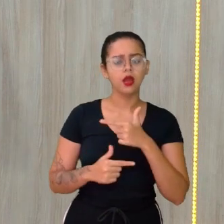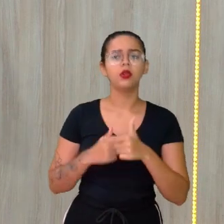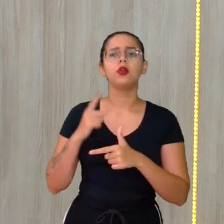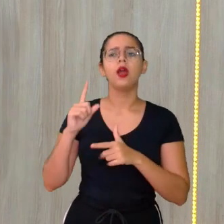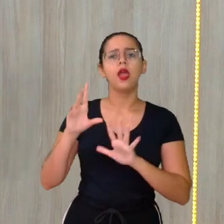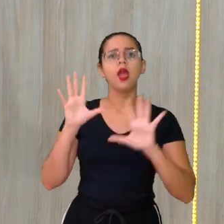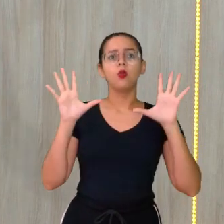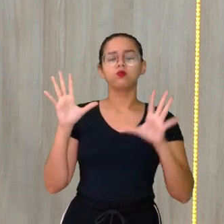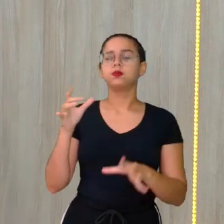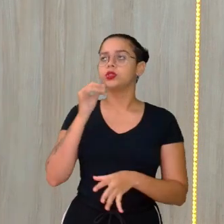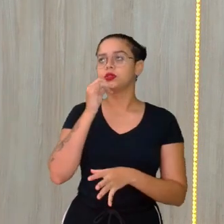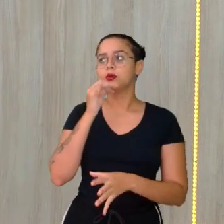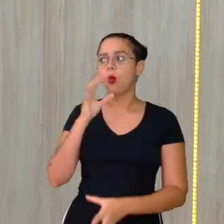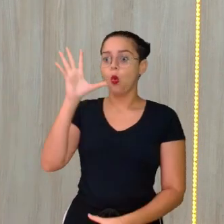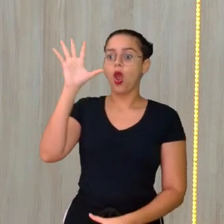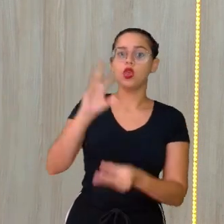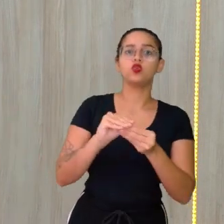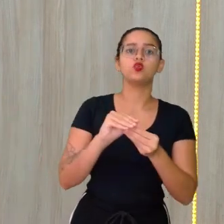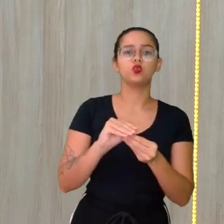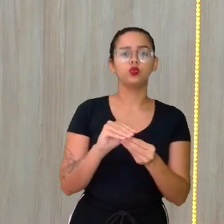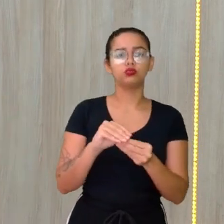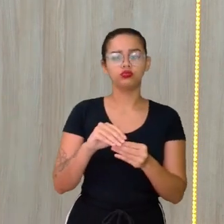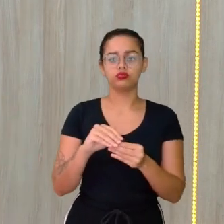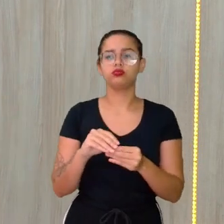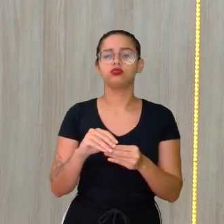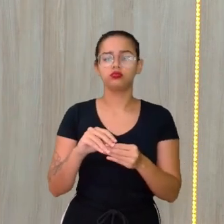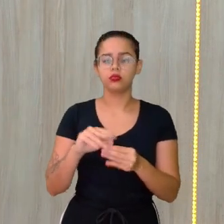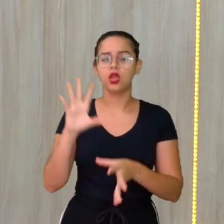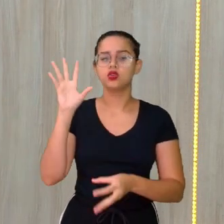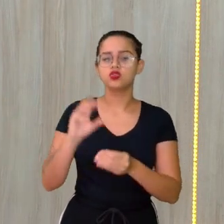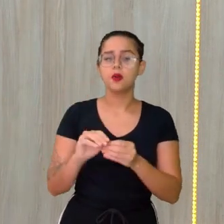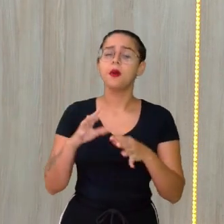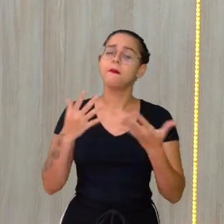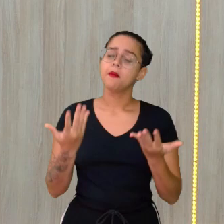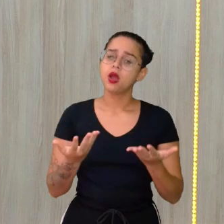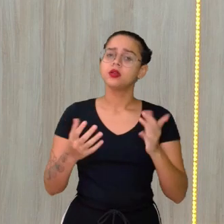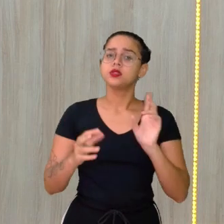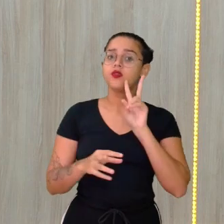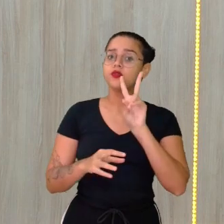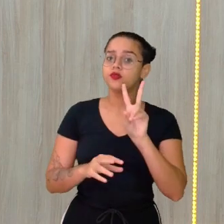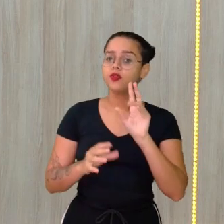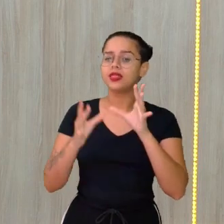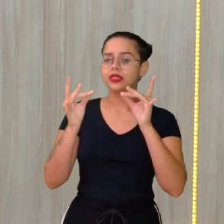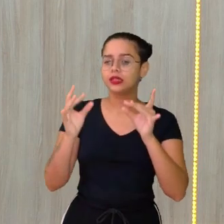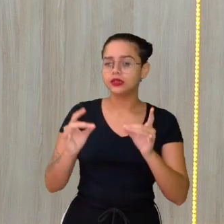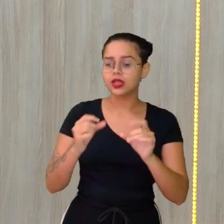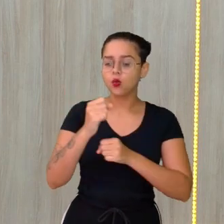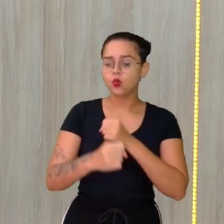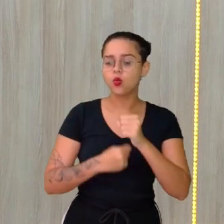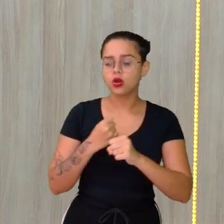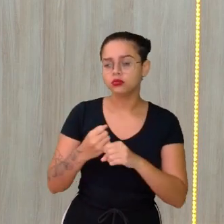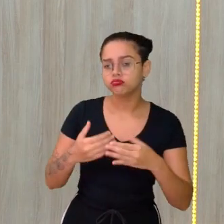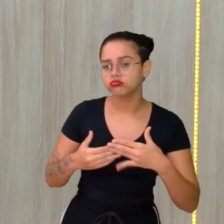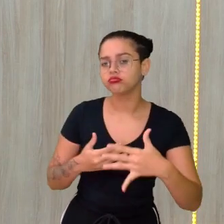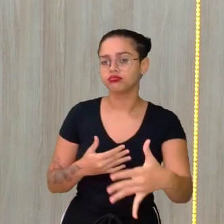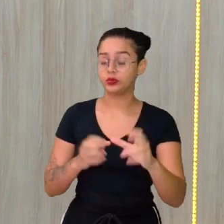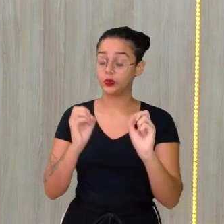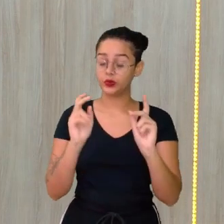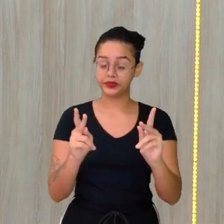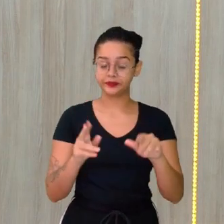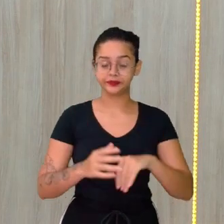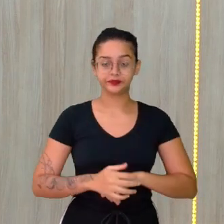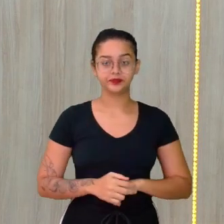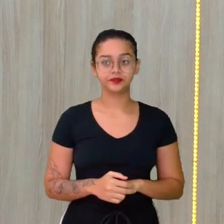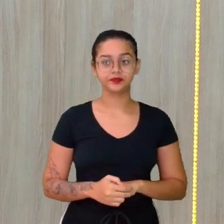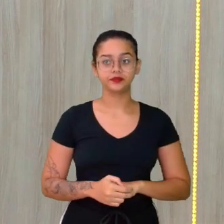um resumão assim do que a gente vai ver muito mais detalhadamente ao longo desse ano letivo, beleza?